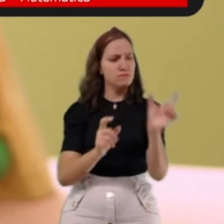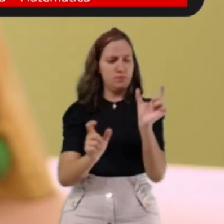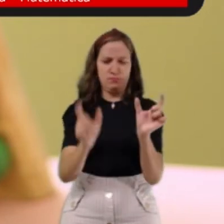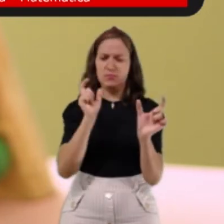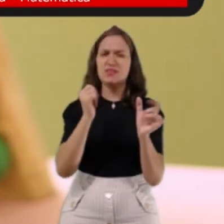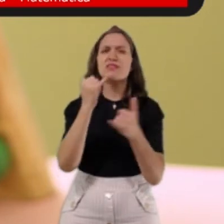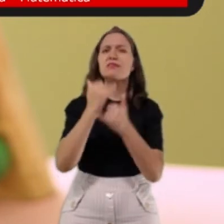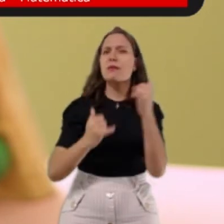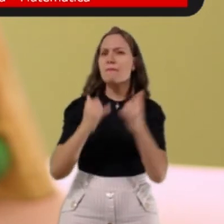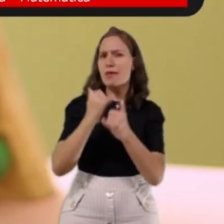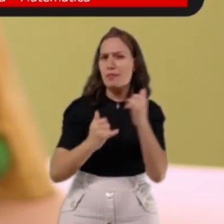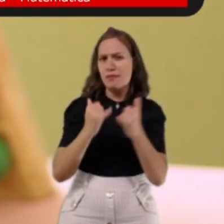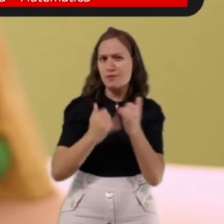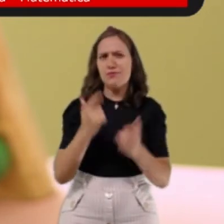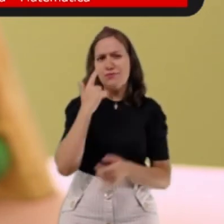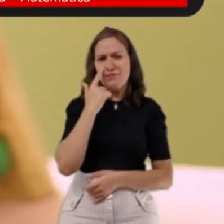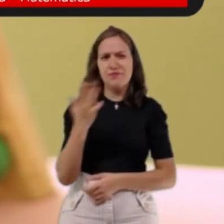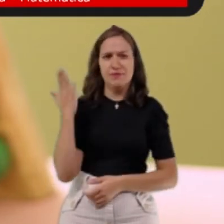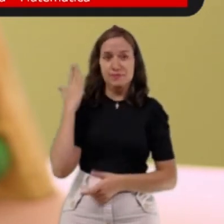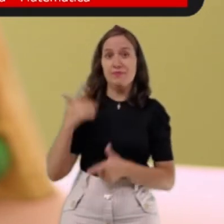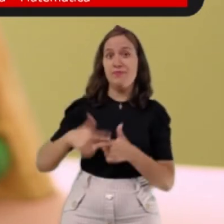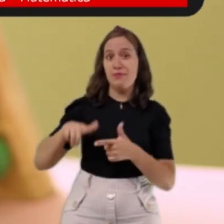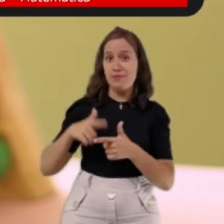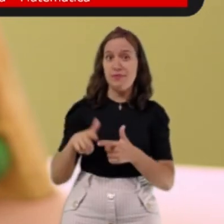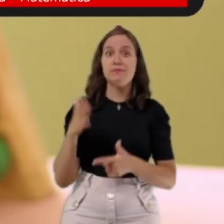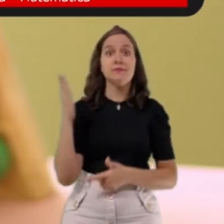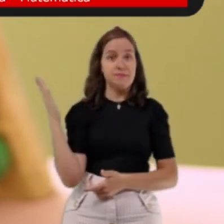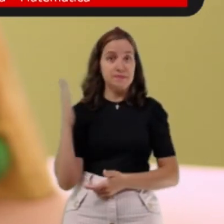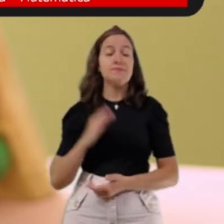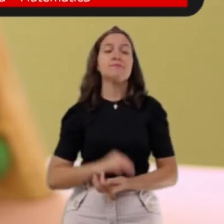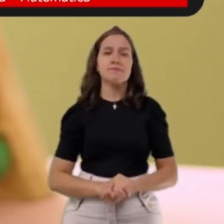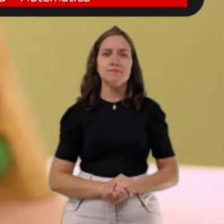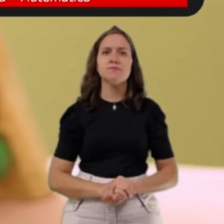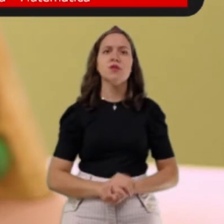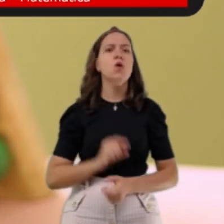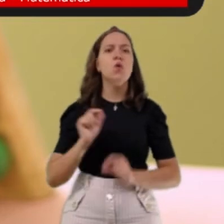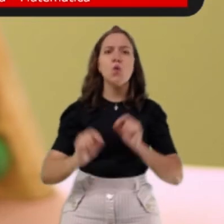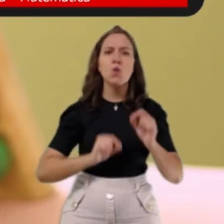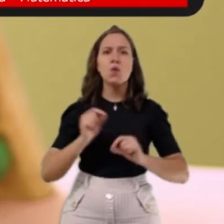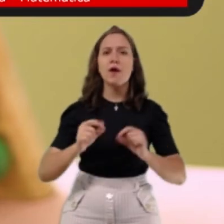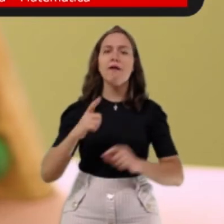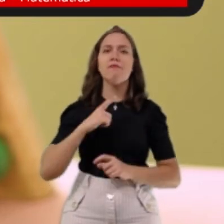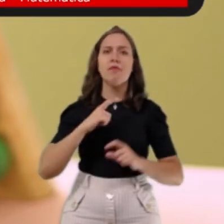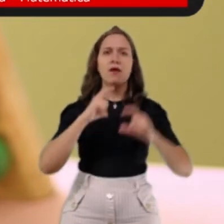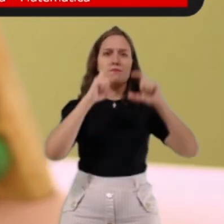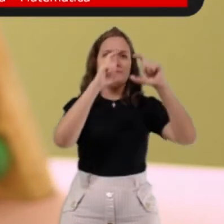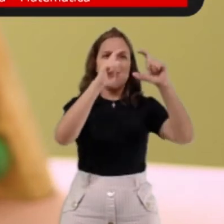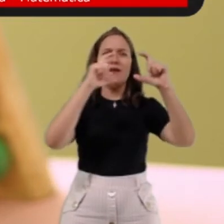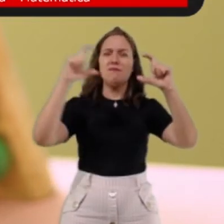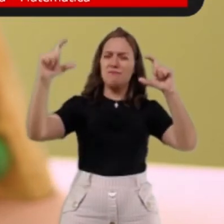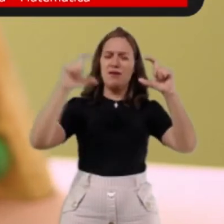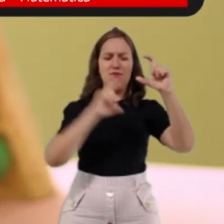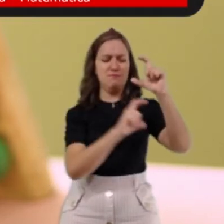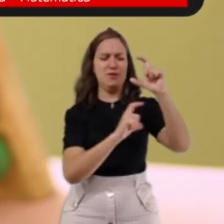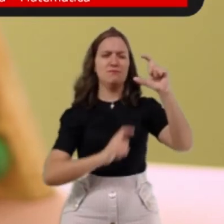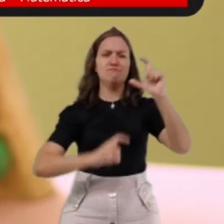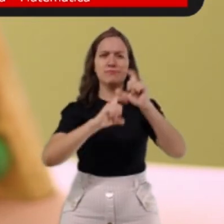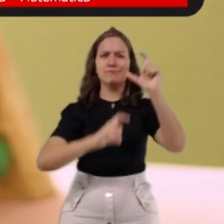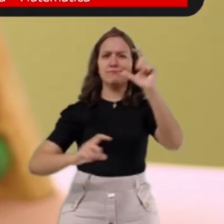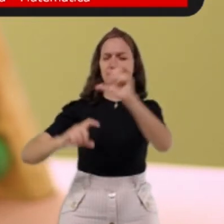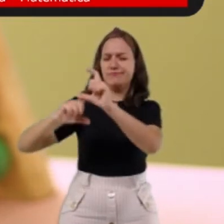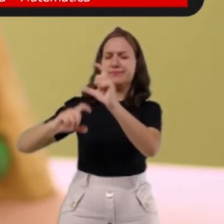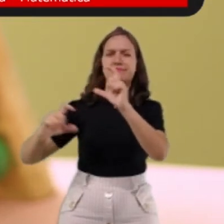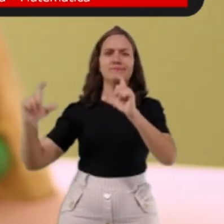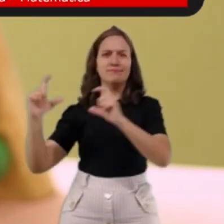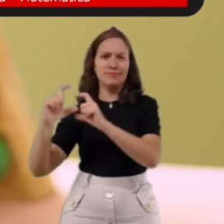aqui eu trago uma situação-problema uma composição de retângulos e quadrados eu tenho